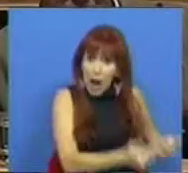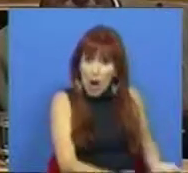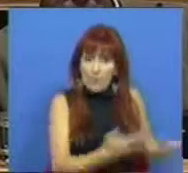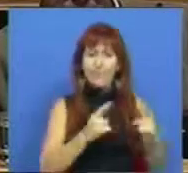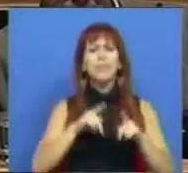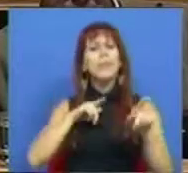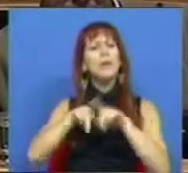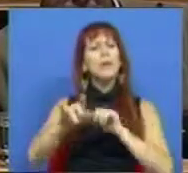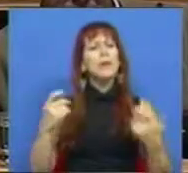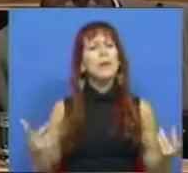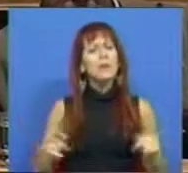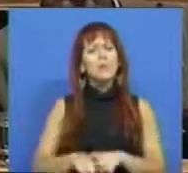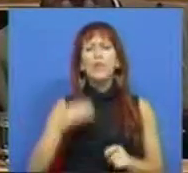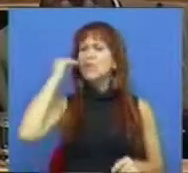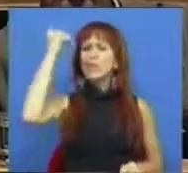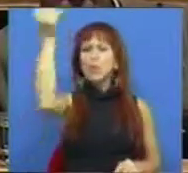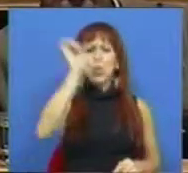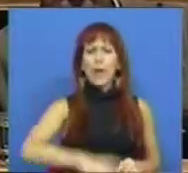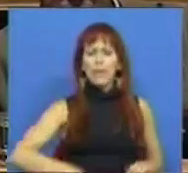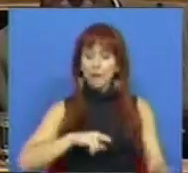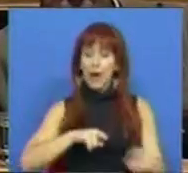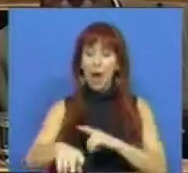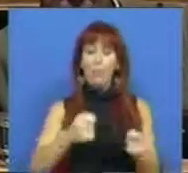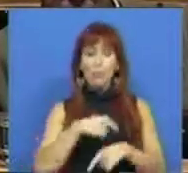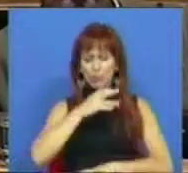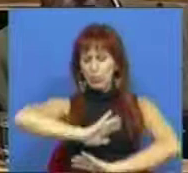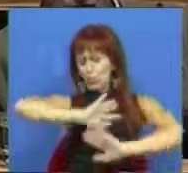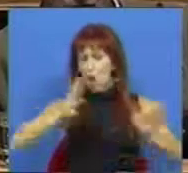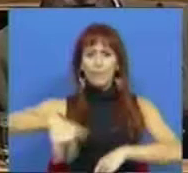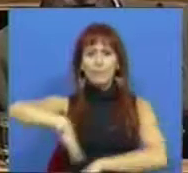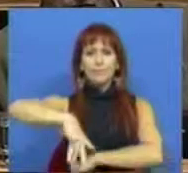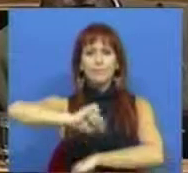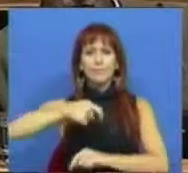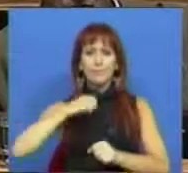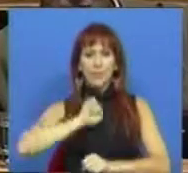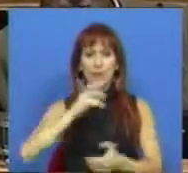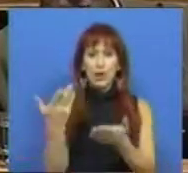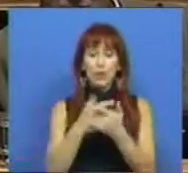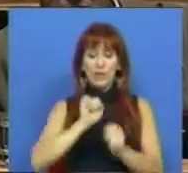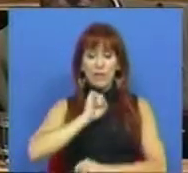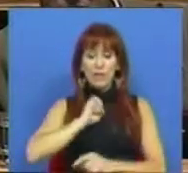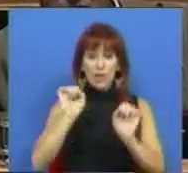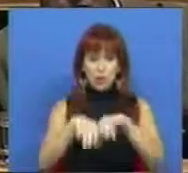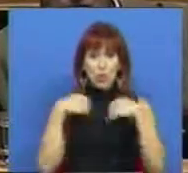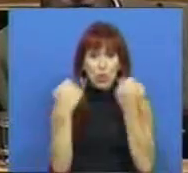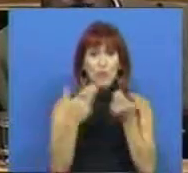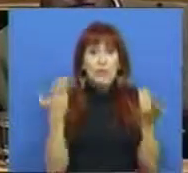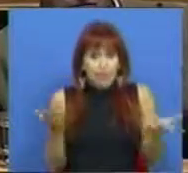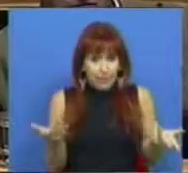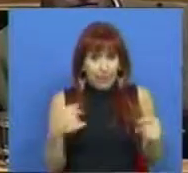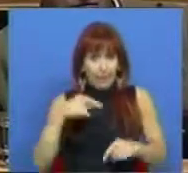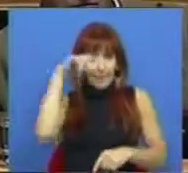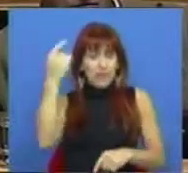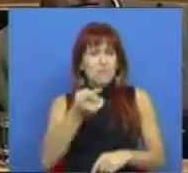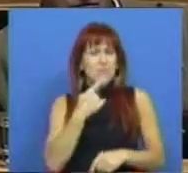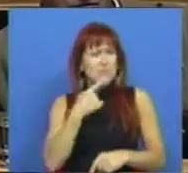uma política sem futuro, é uma política desastrosa do ponto de vista da nossa economia e da nossa sociedade, e é